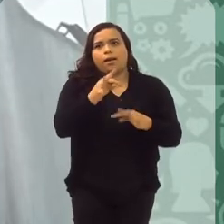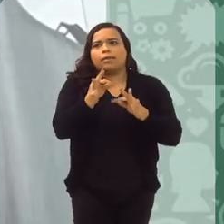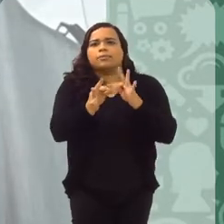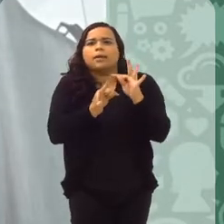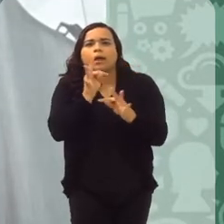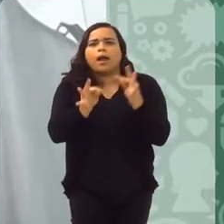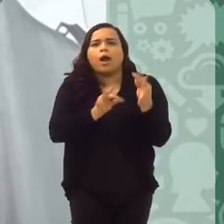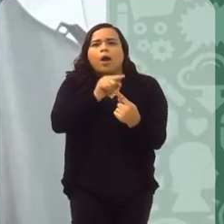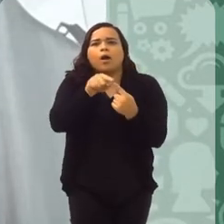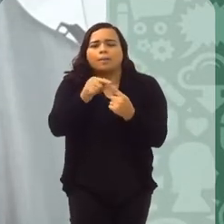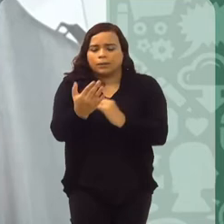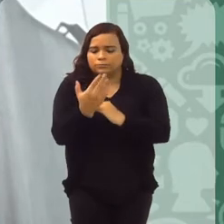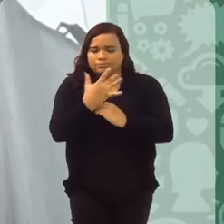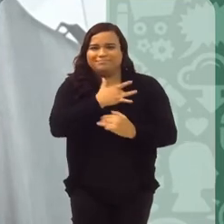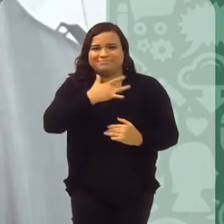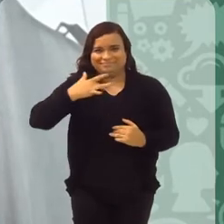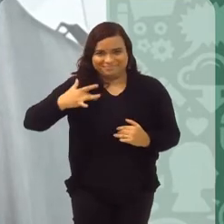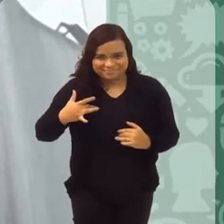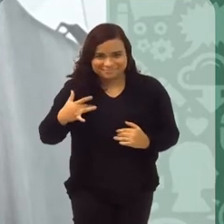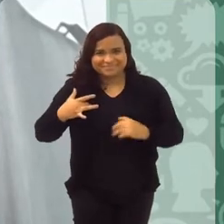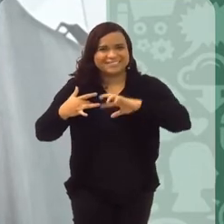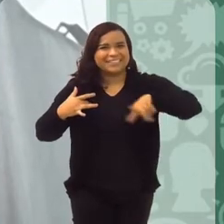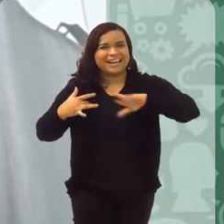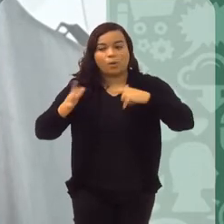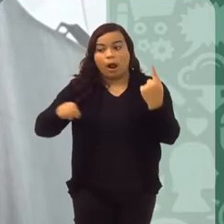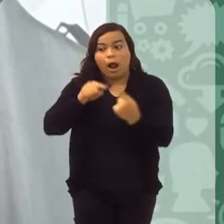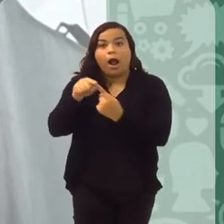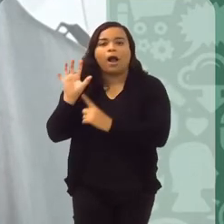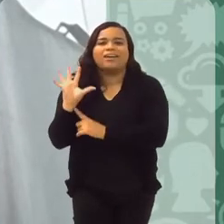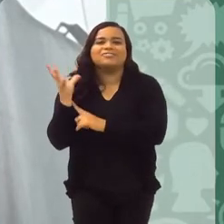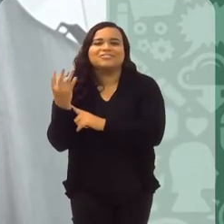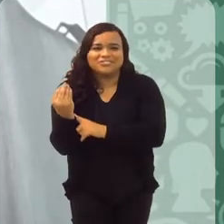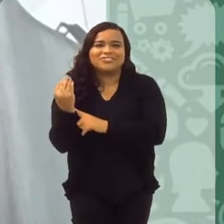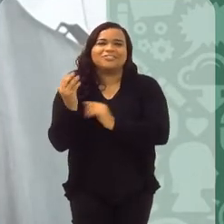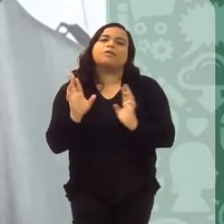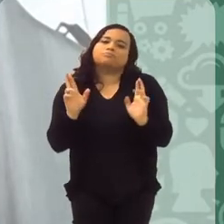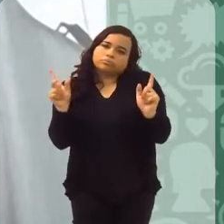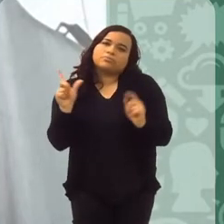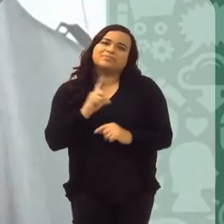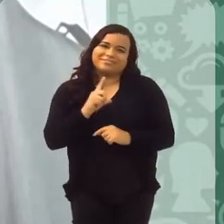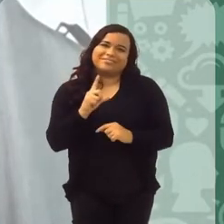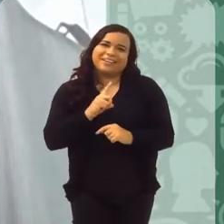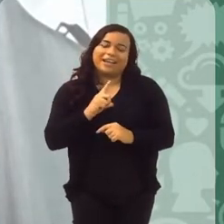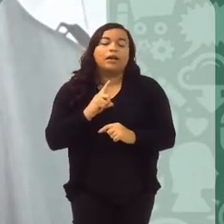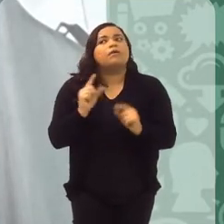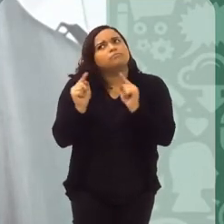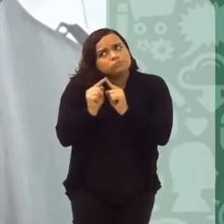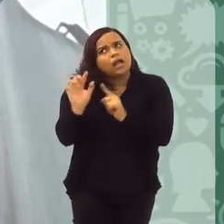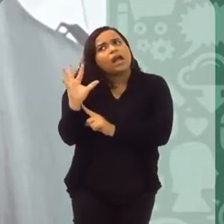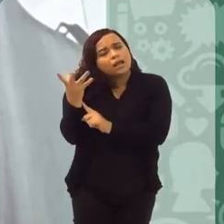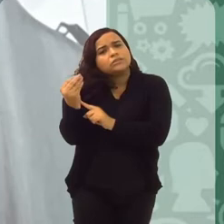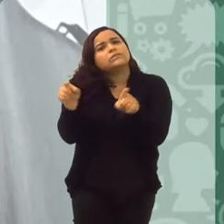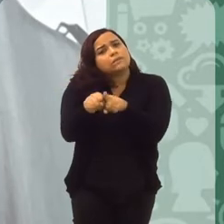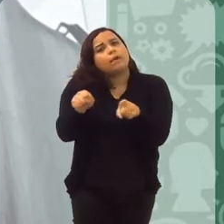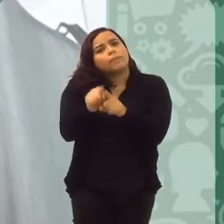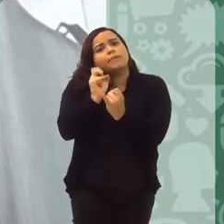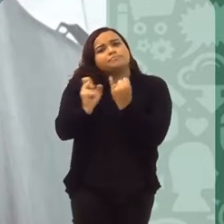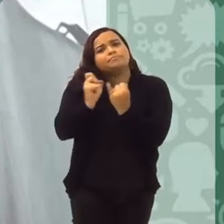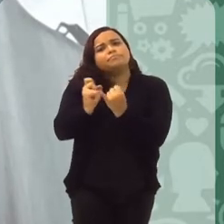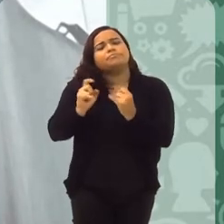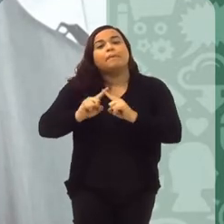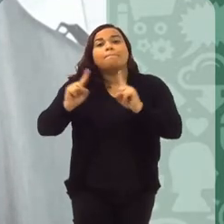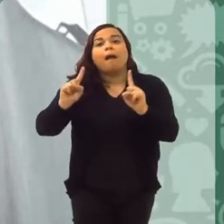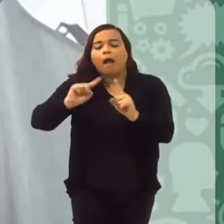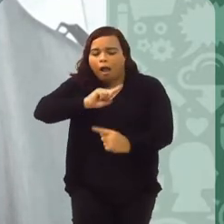tenha uma finalidade terapêutica e não artística, né? Não que não venha a ter também, a gente pode